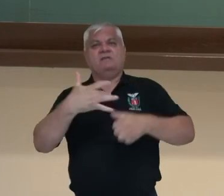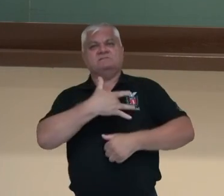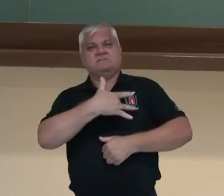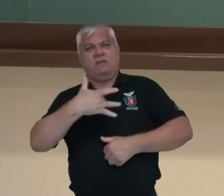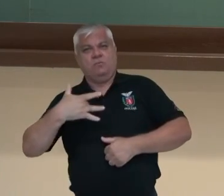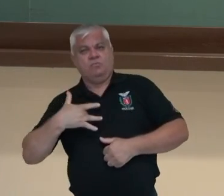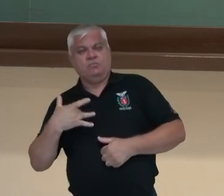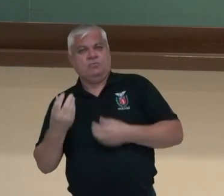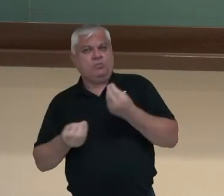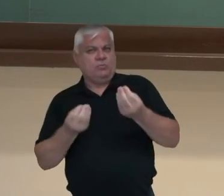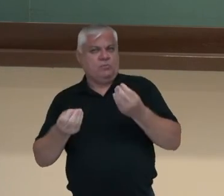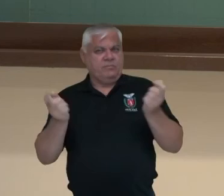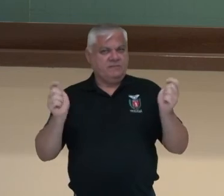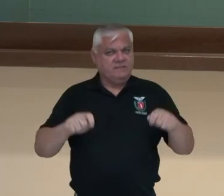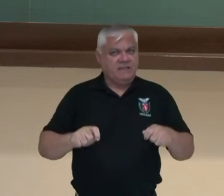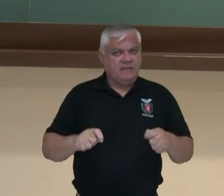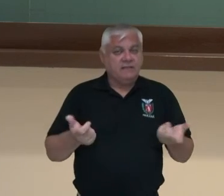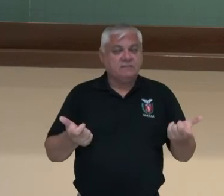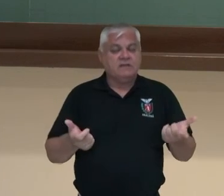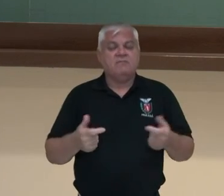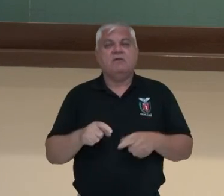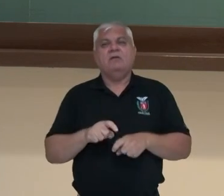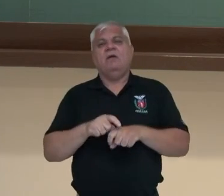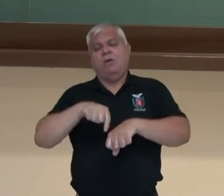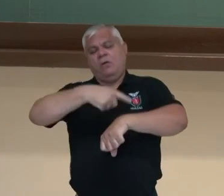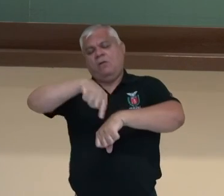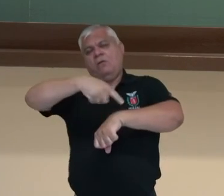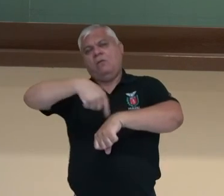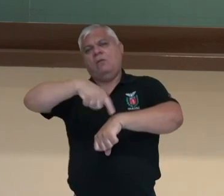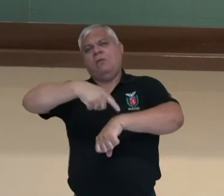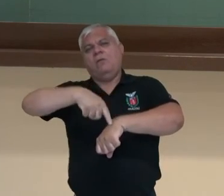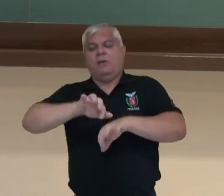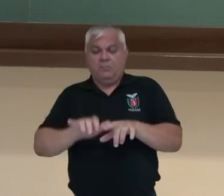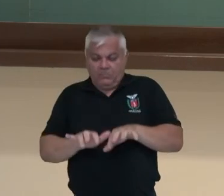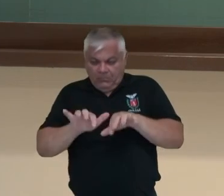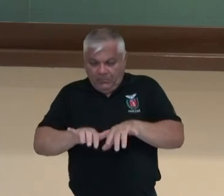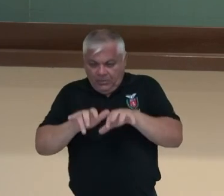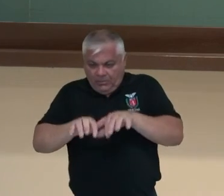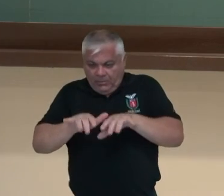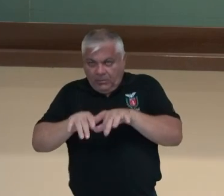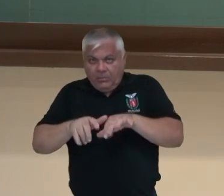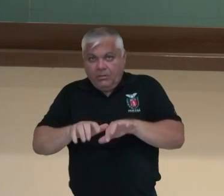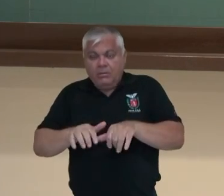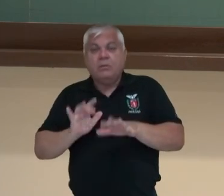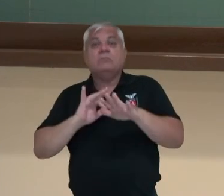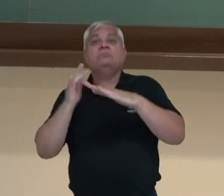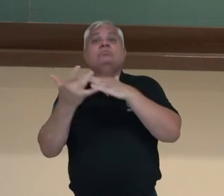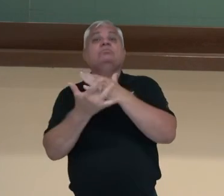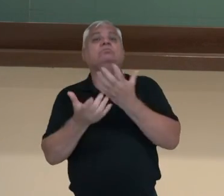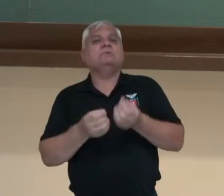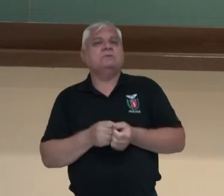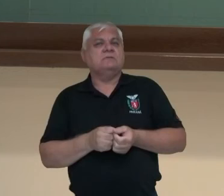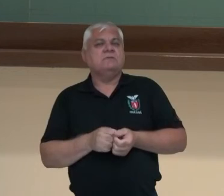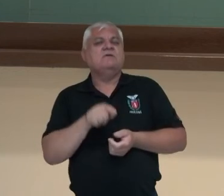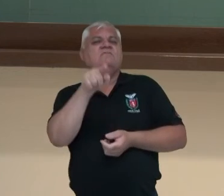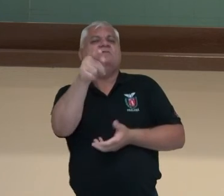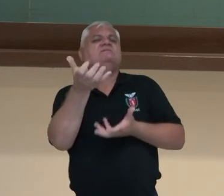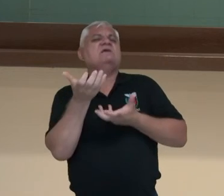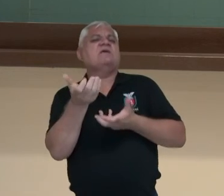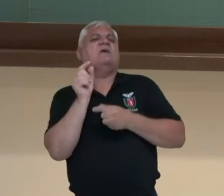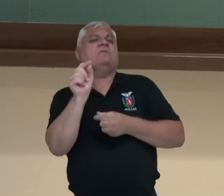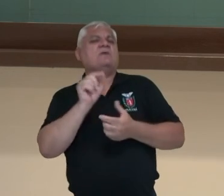não melhora isso? Se ficar muito tempo na rede social, consumindo a rede social, então o que que você quer com